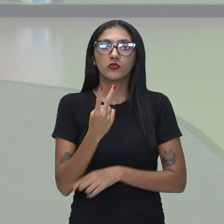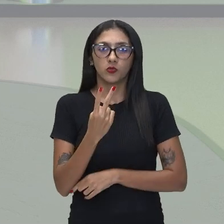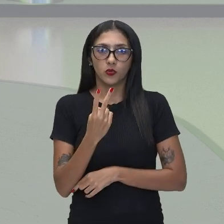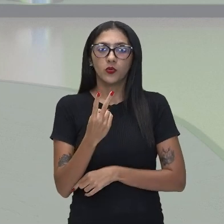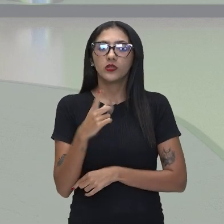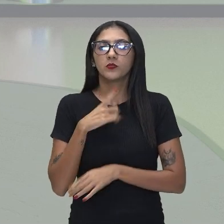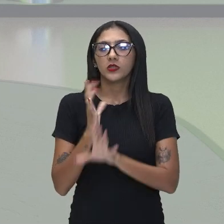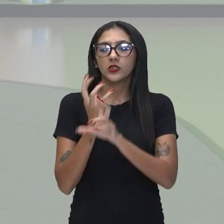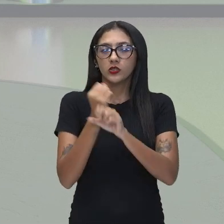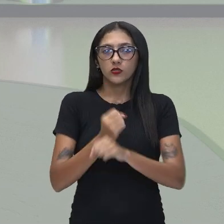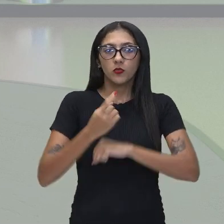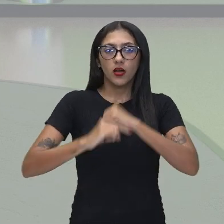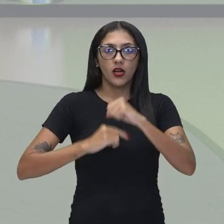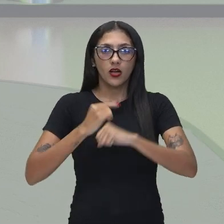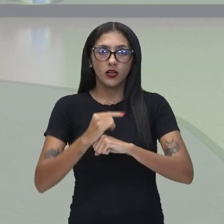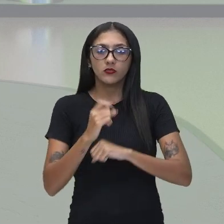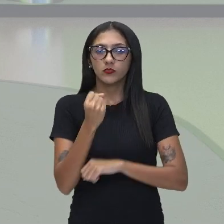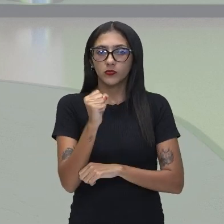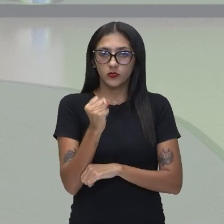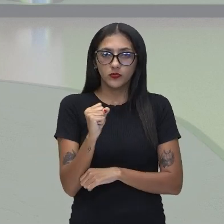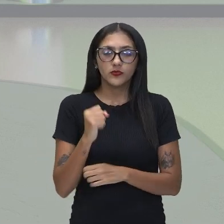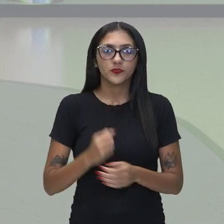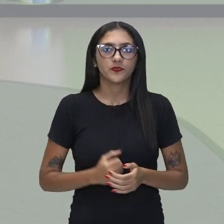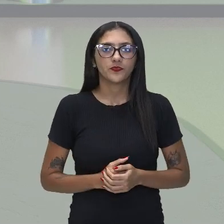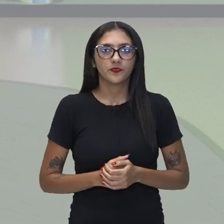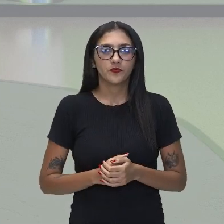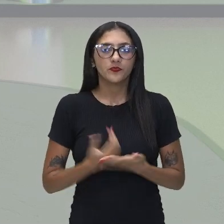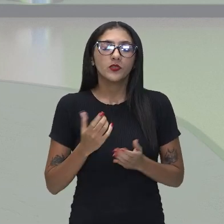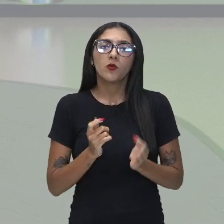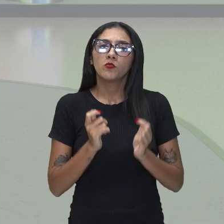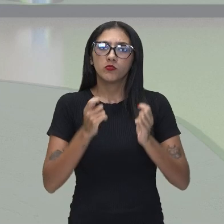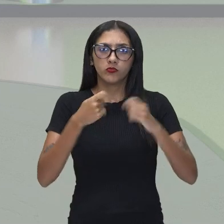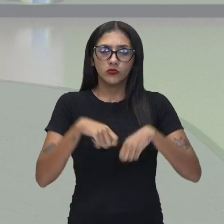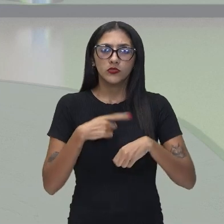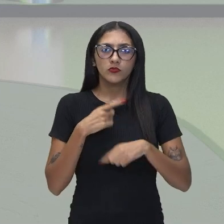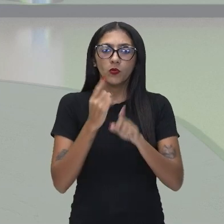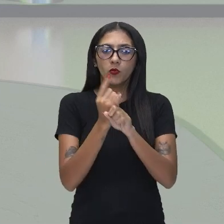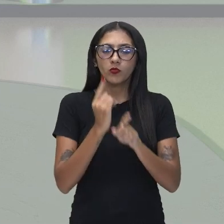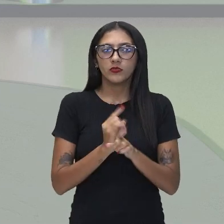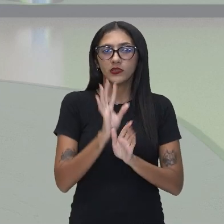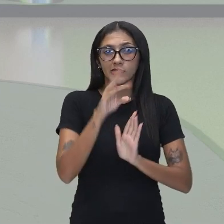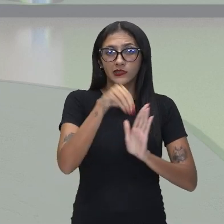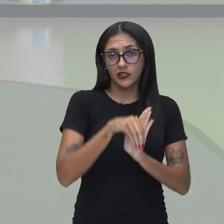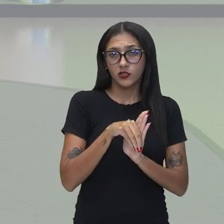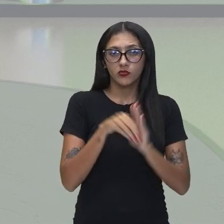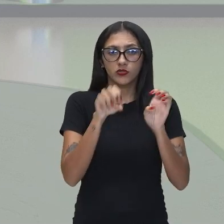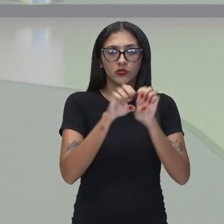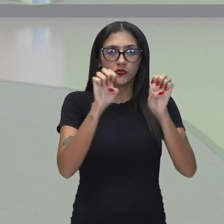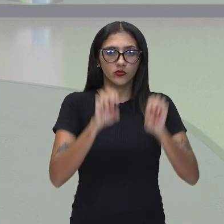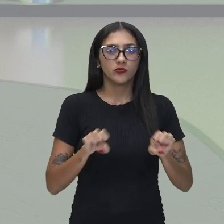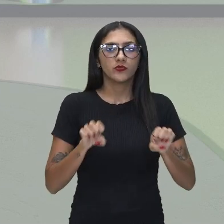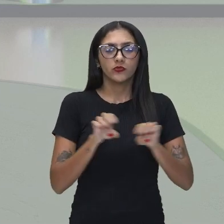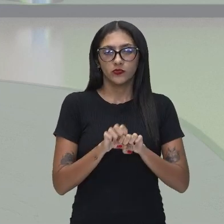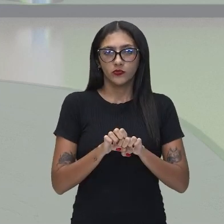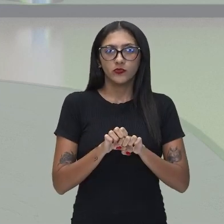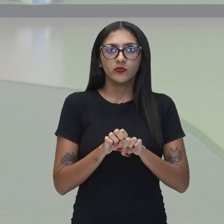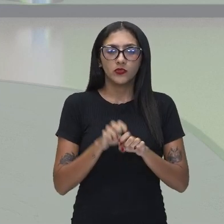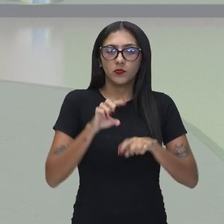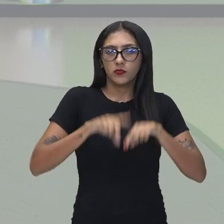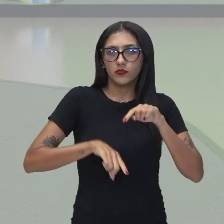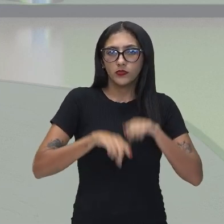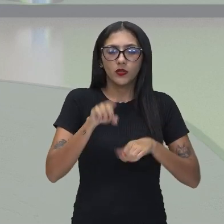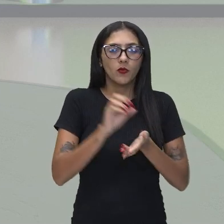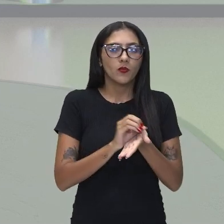a gente consegue encontrar o oxigênio nas funções oxigenadas, né? Aqui nesses compostos orgânicos. E as